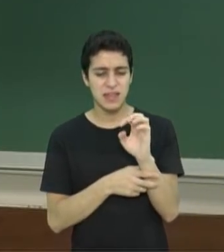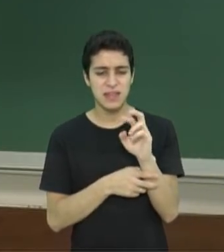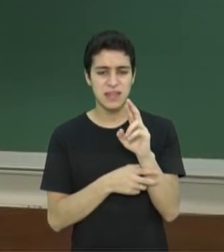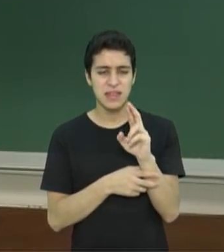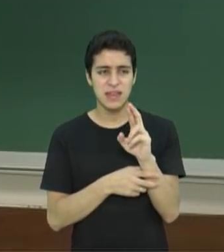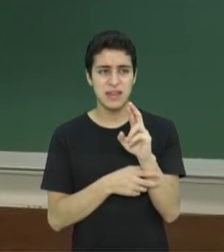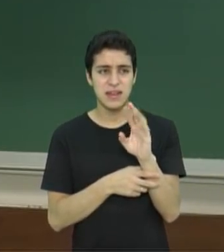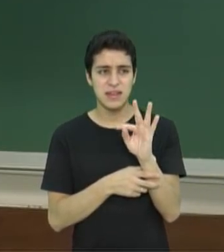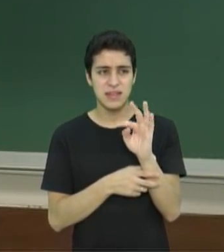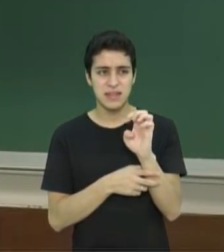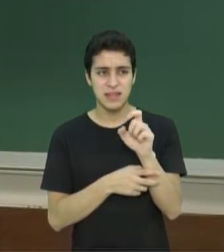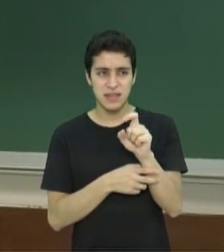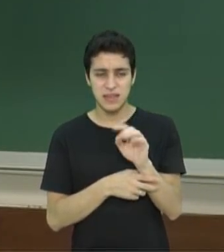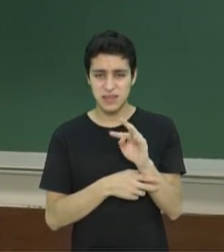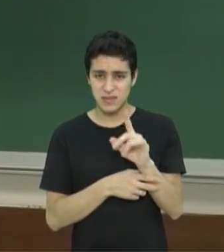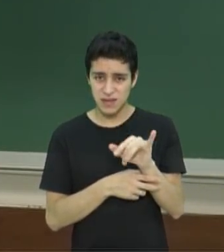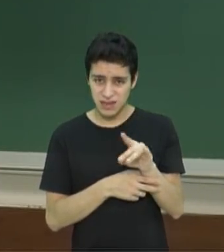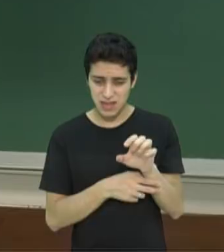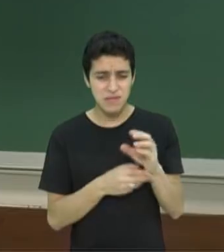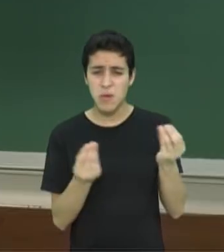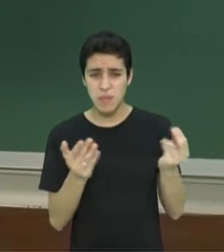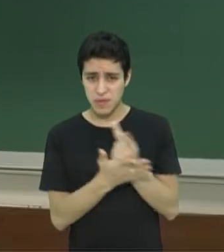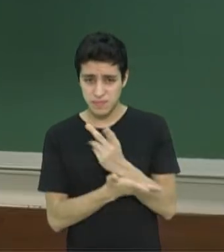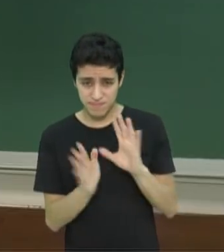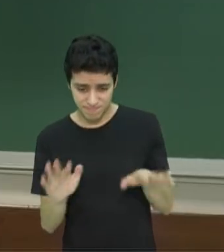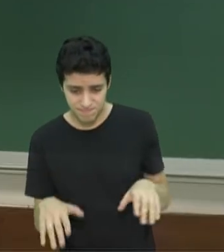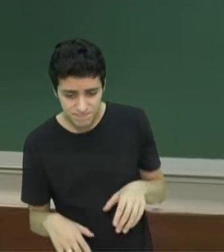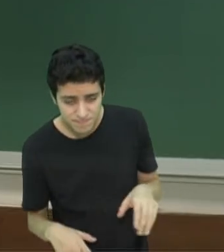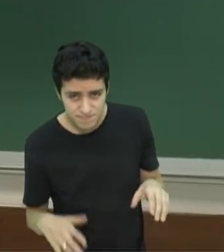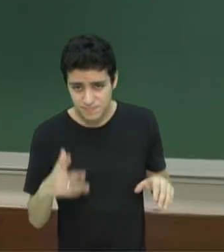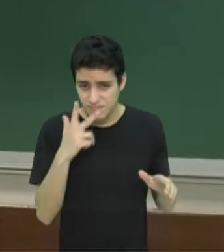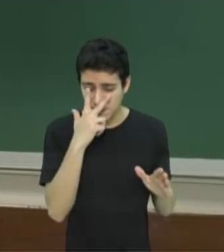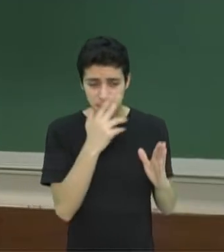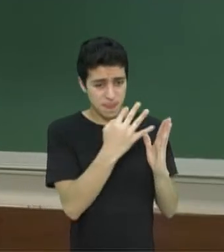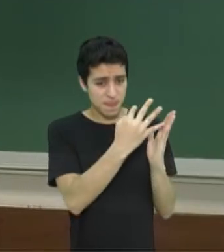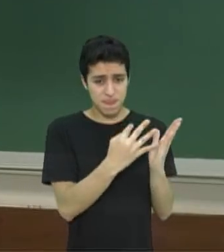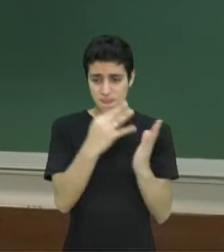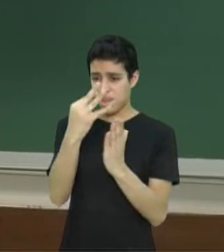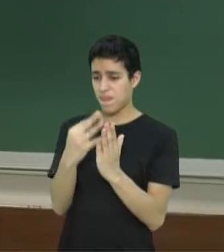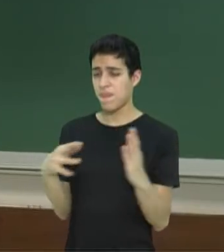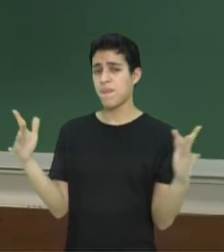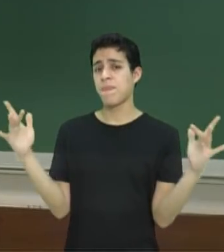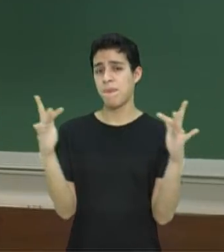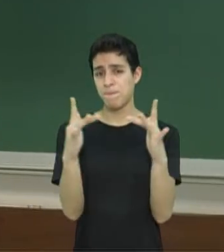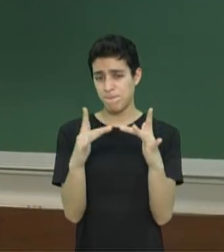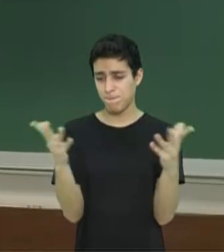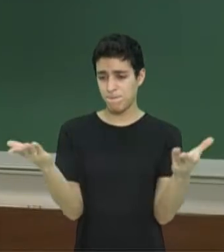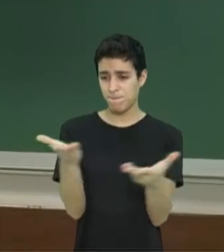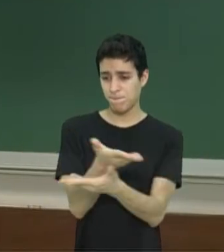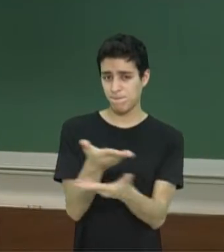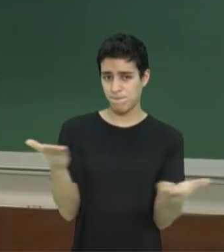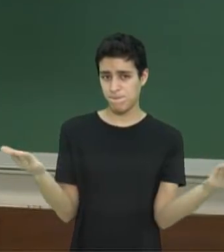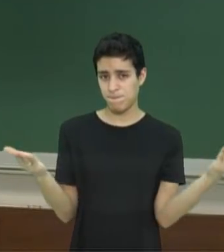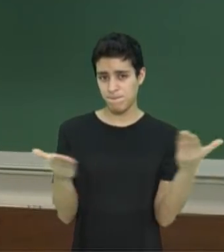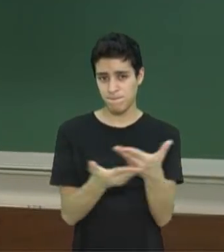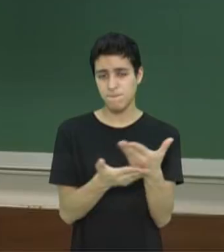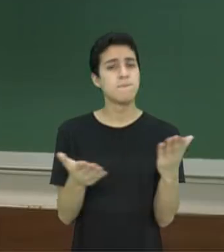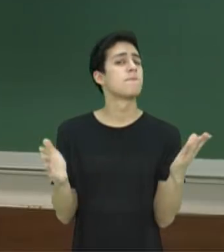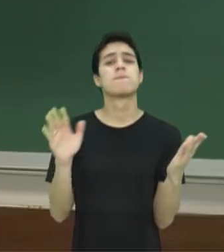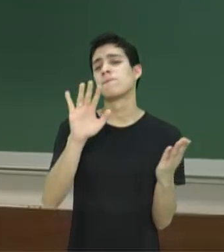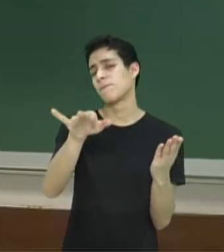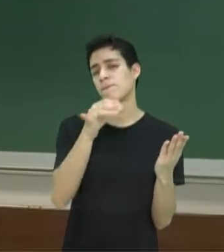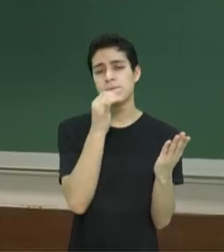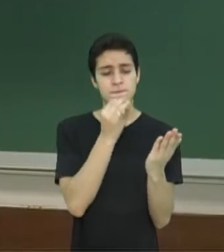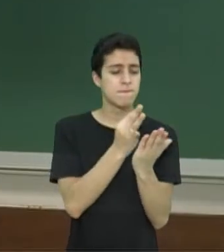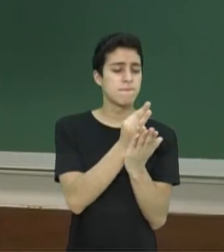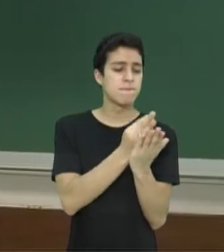intertextualidade ocorre quando eu faço a conexão entre dois textos. Eu pego um texto e dentro desse meu